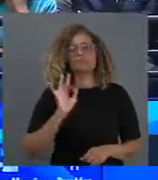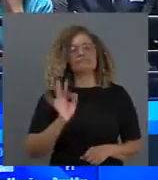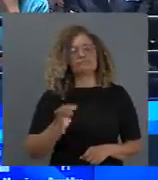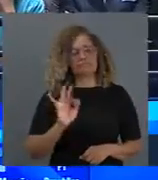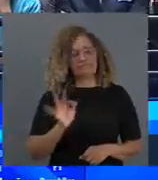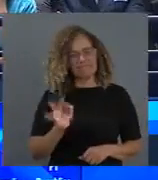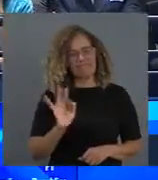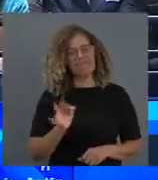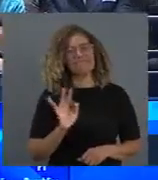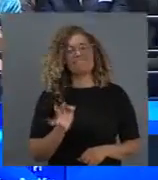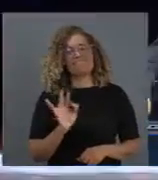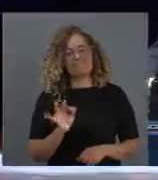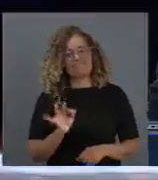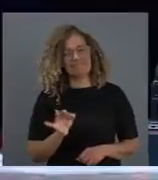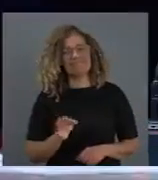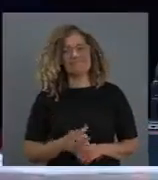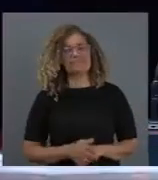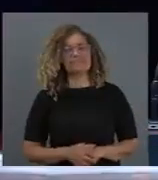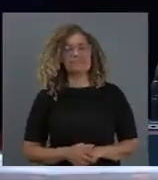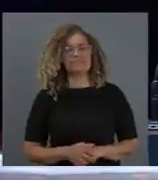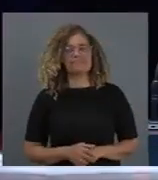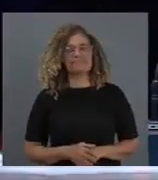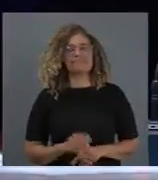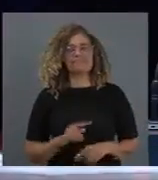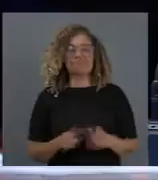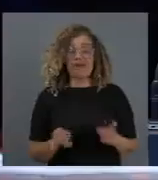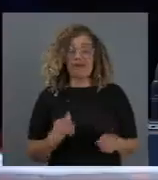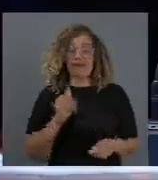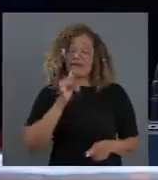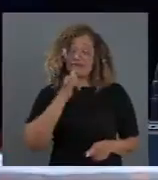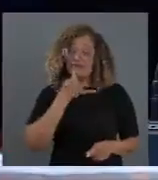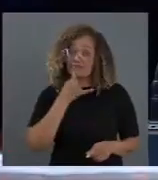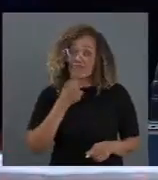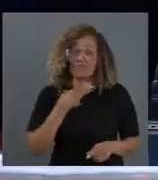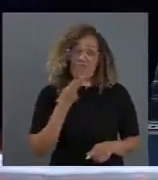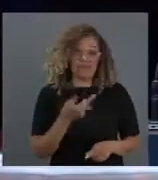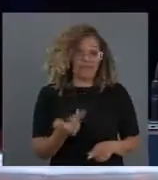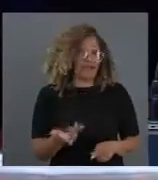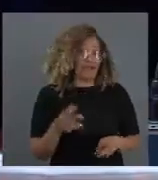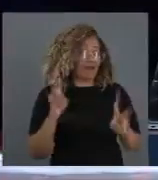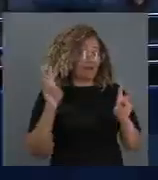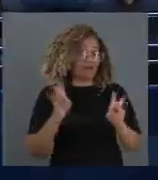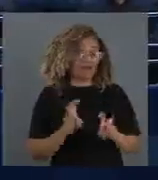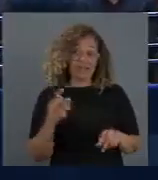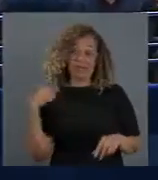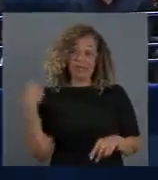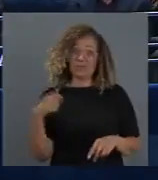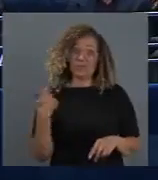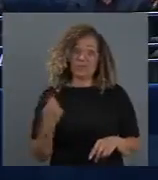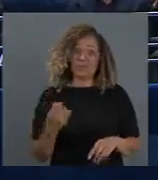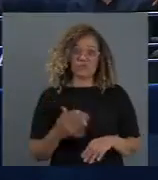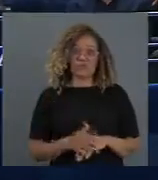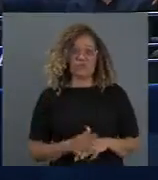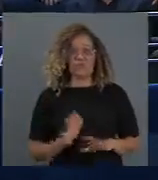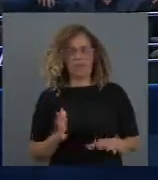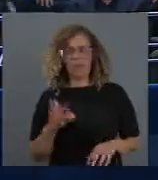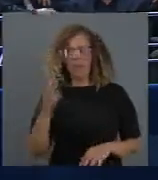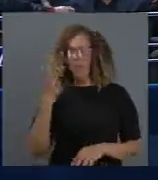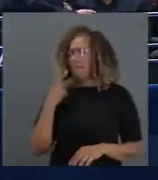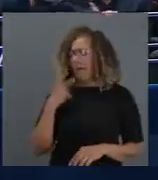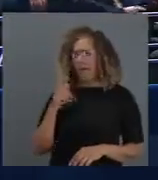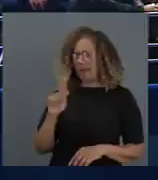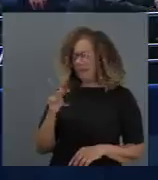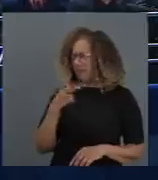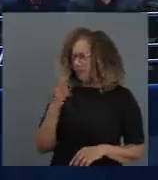Isso, viu só? E, felizmente, eu vou falar do Rio Grande do Sul. Senão vocês poderiam pensar, mas o país não vai falar do Rio